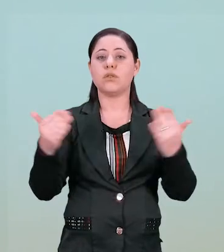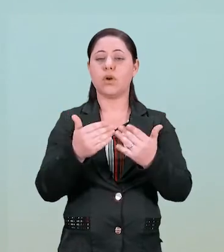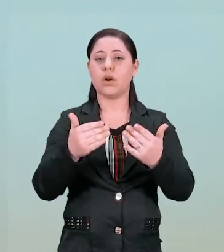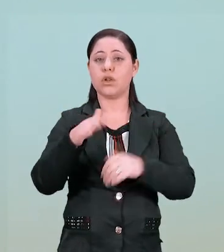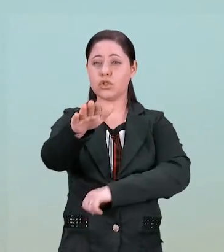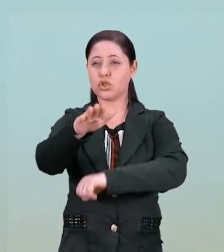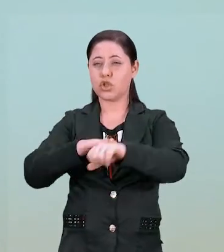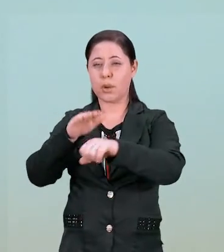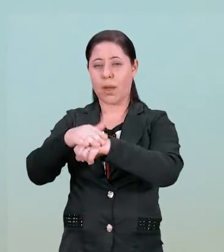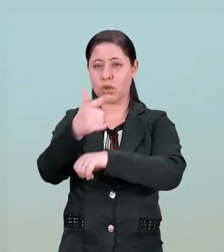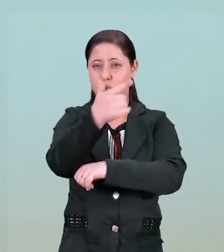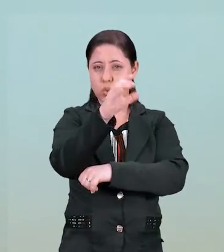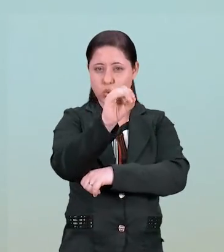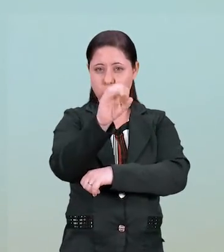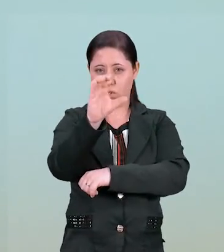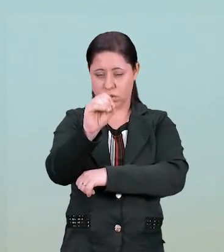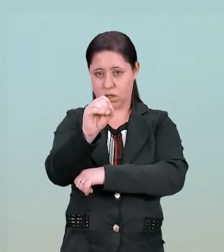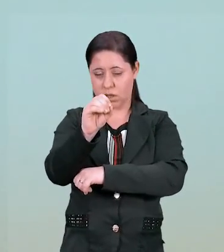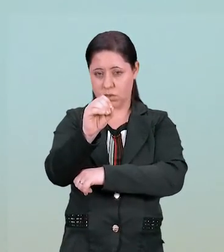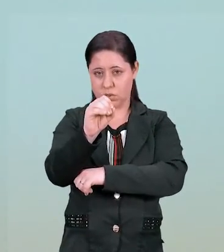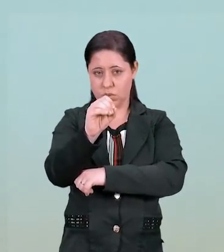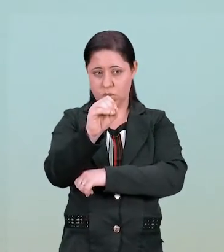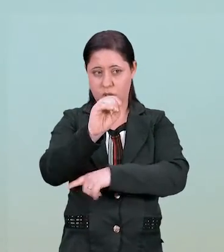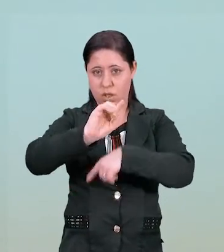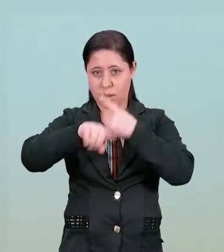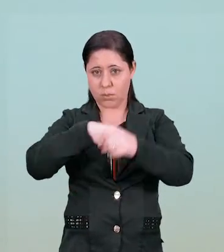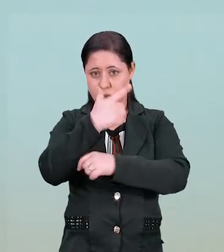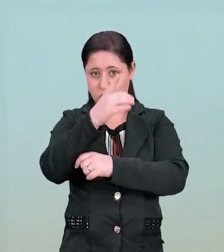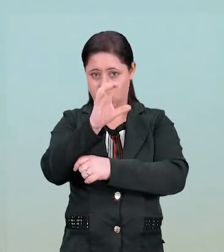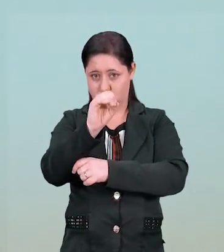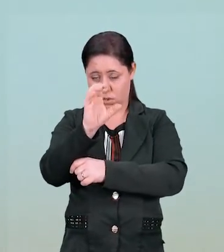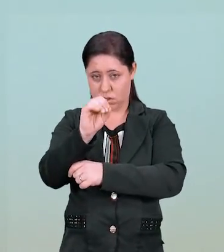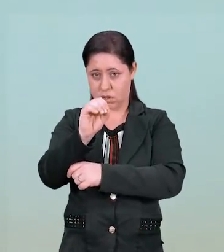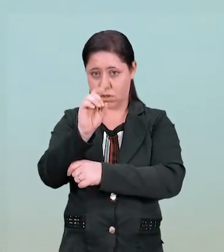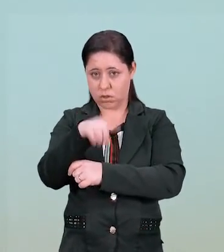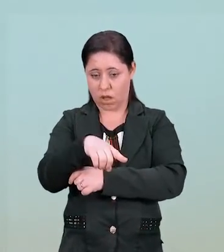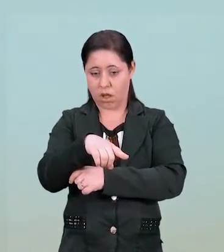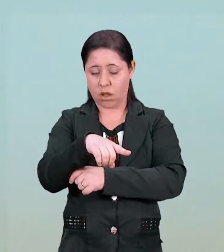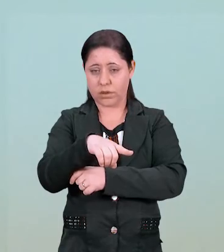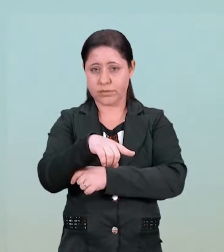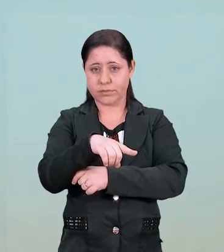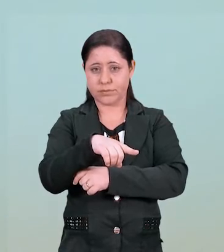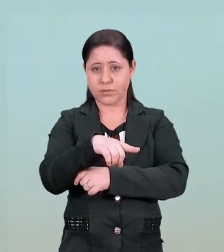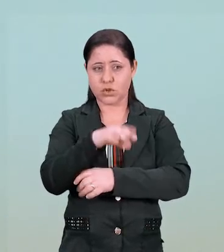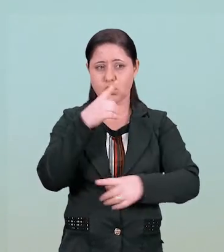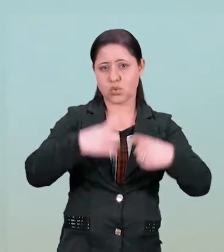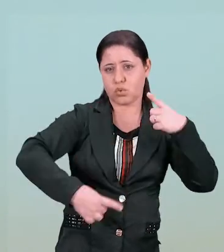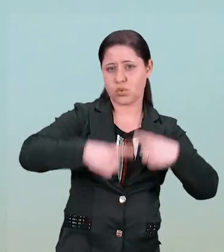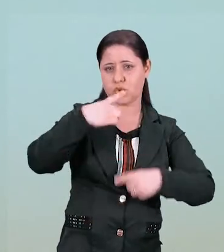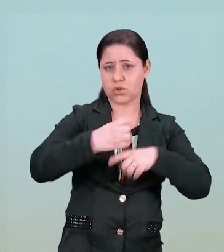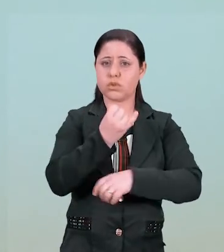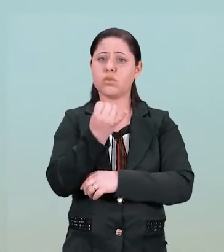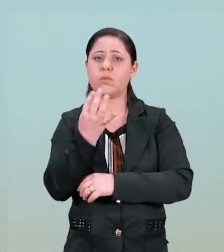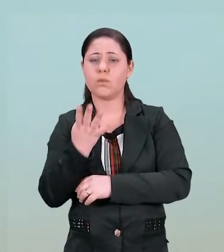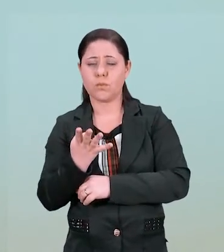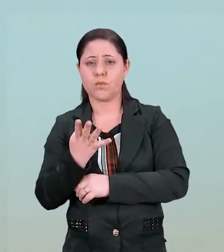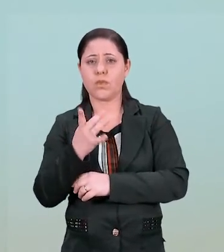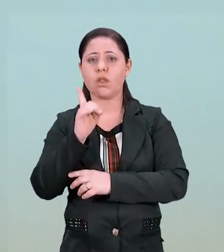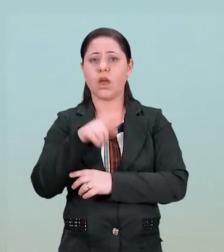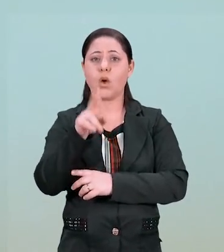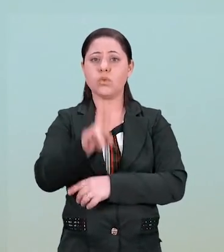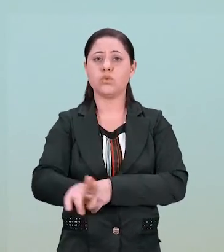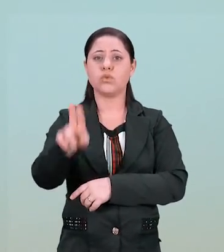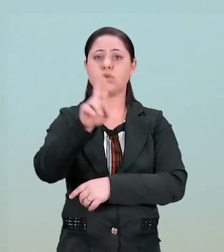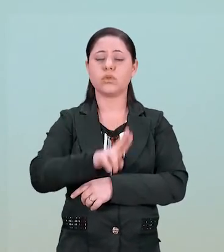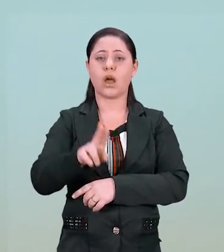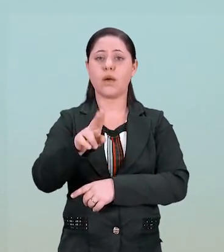200, e desses 200, à primeira vista, 200, estamos discutindo esse número, usar para a